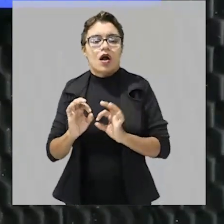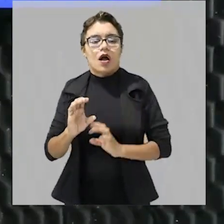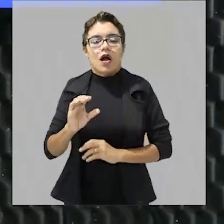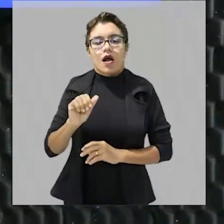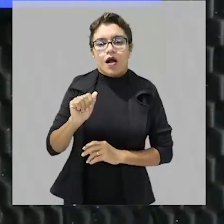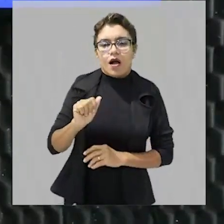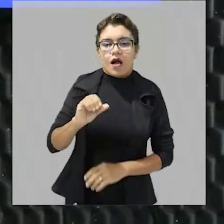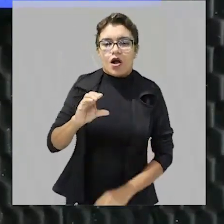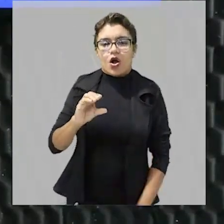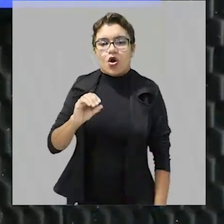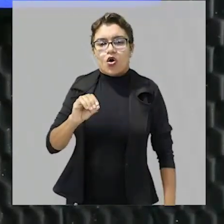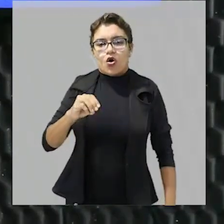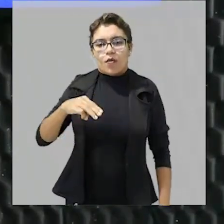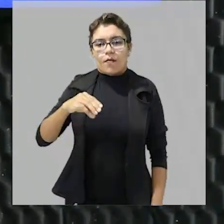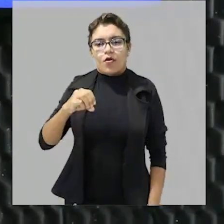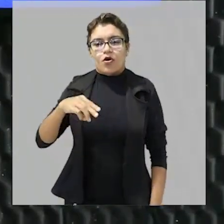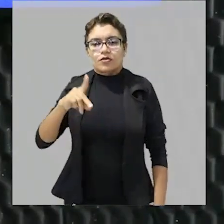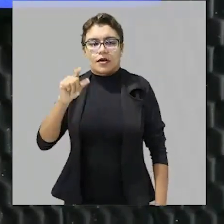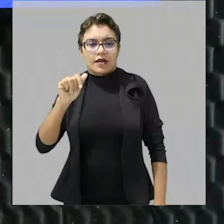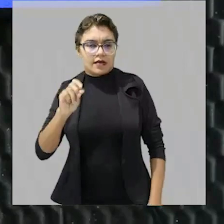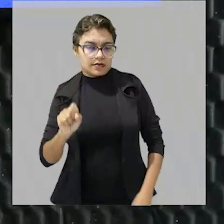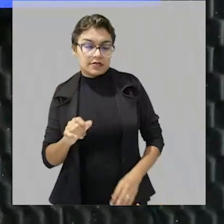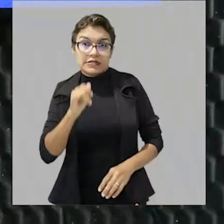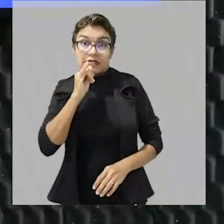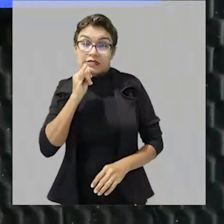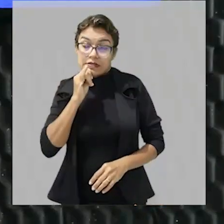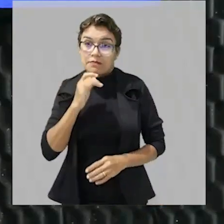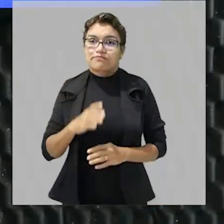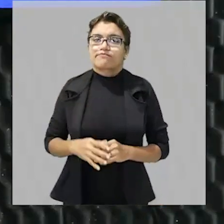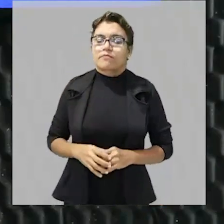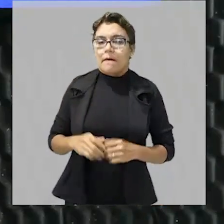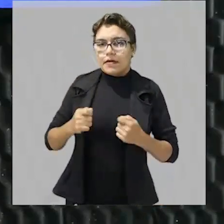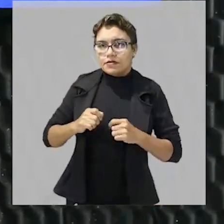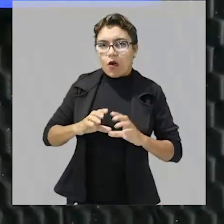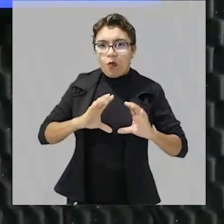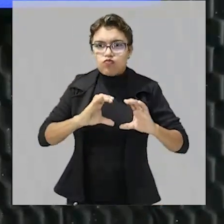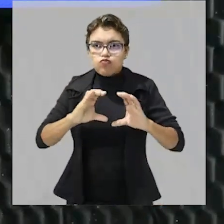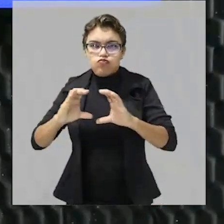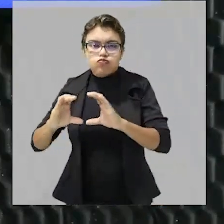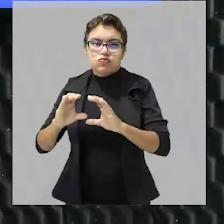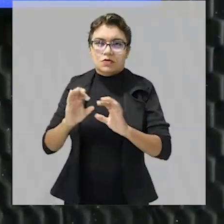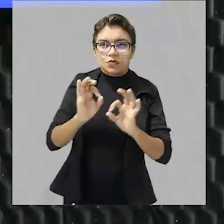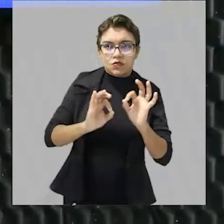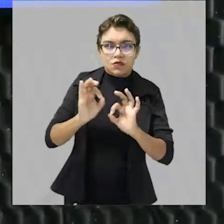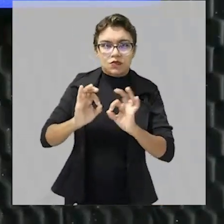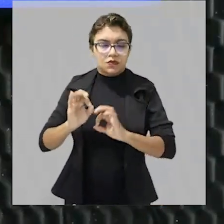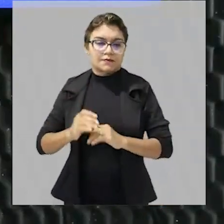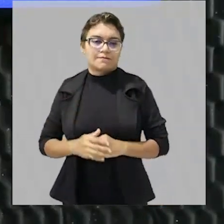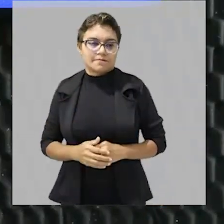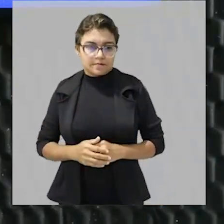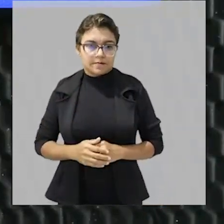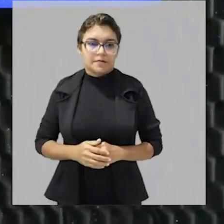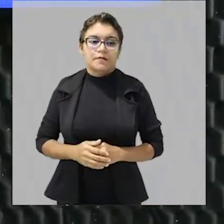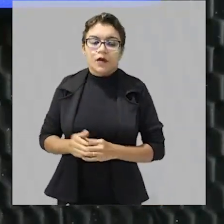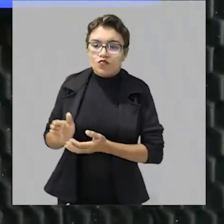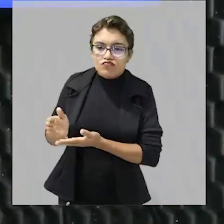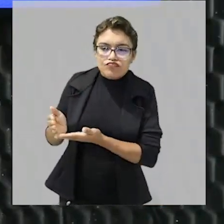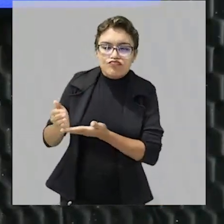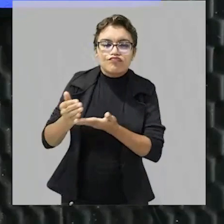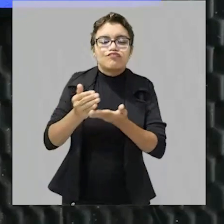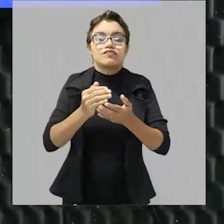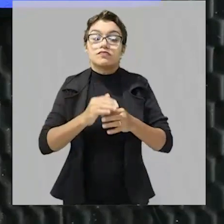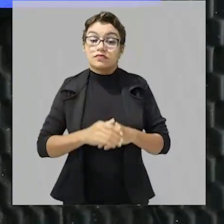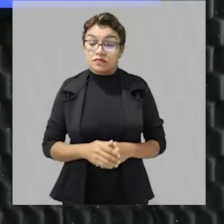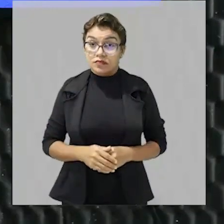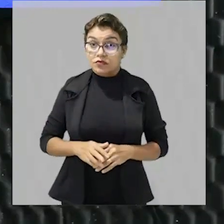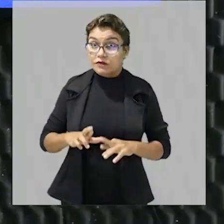se acomoda aí é no sentido assim, com o tempo ele vai ficar quieto. Mas o acomodar pode ter um outro